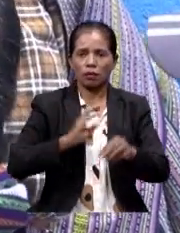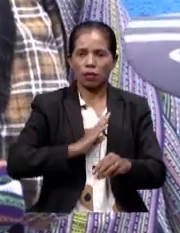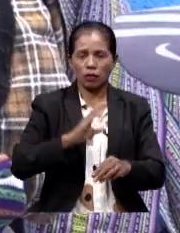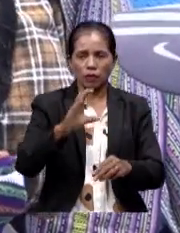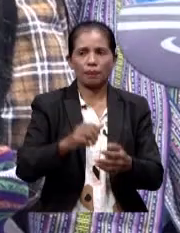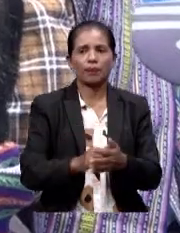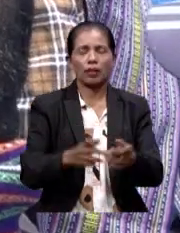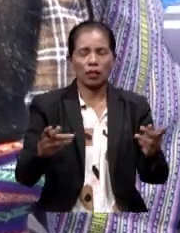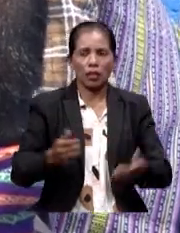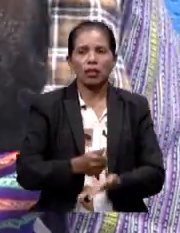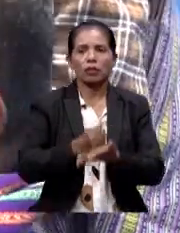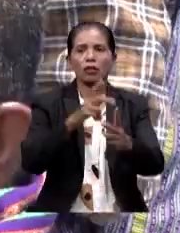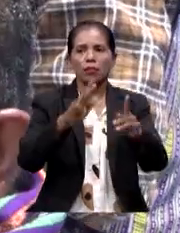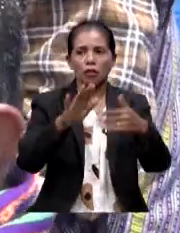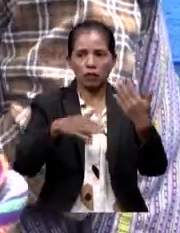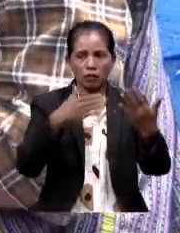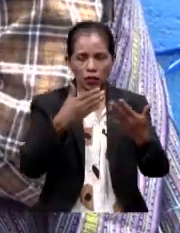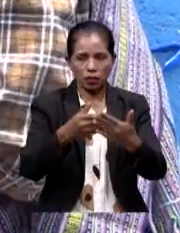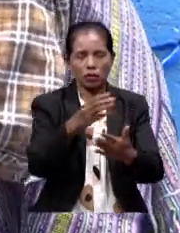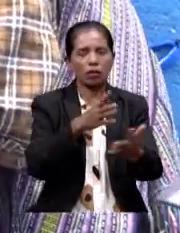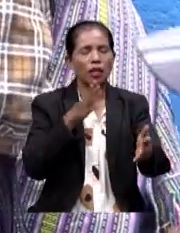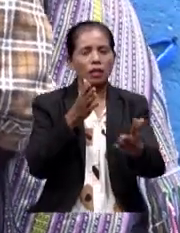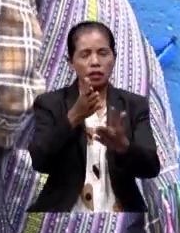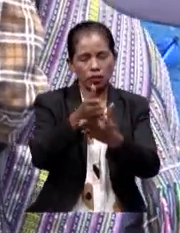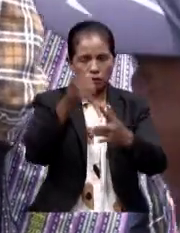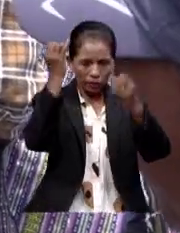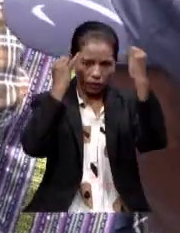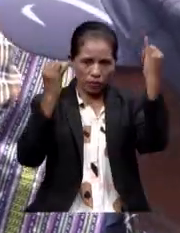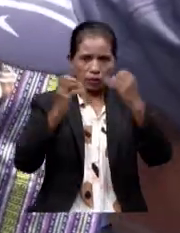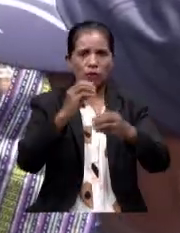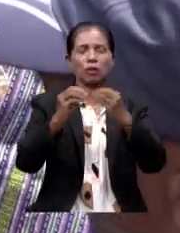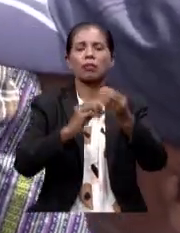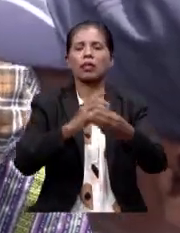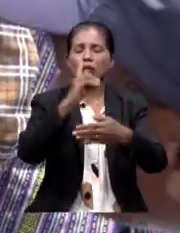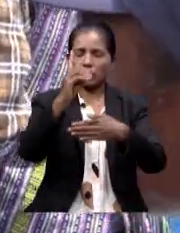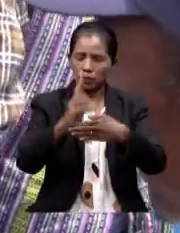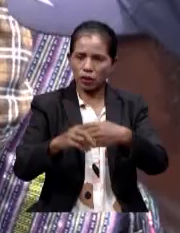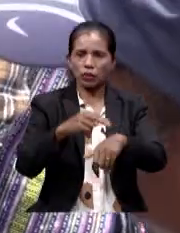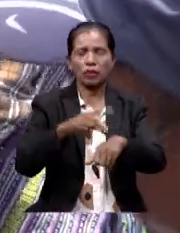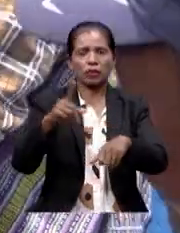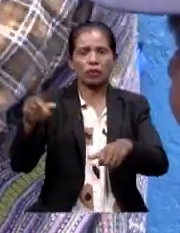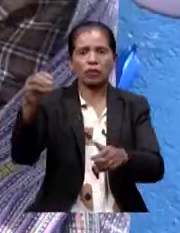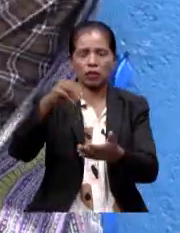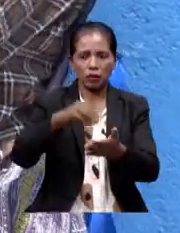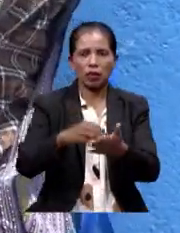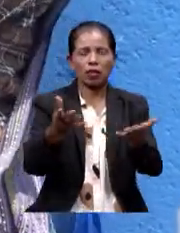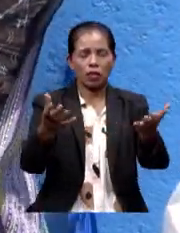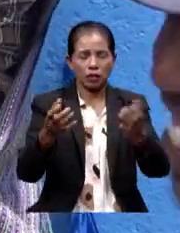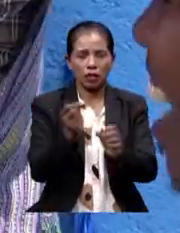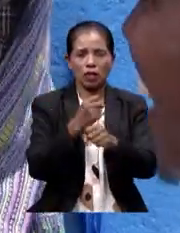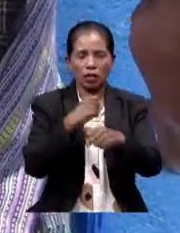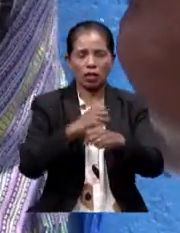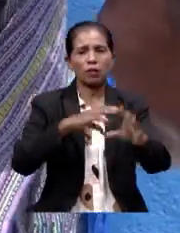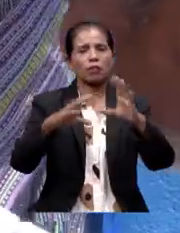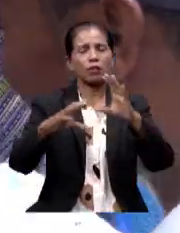né, se facilita a comunidade e acesso à informação com o desenvolvimento nacional onde estimula a iniciativa no criatividade e